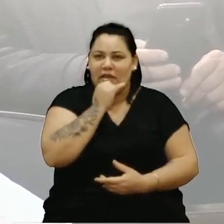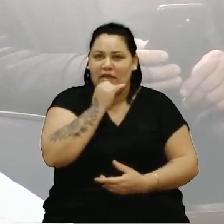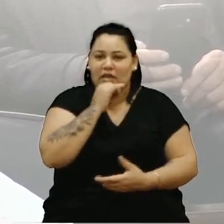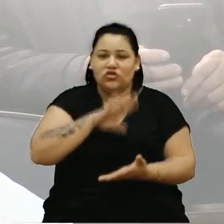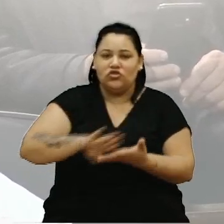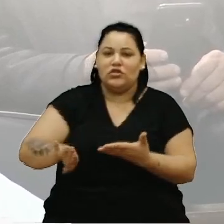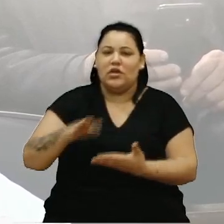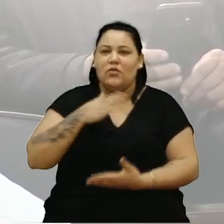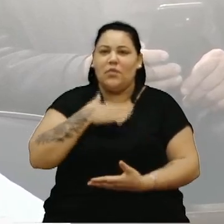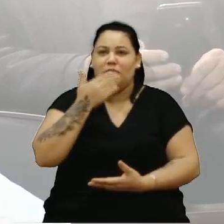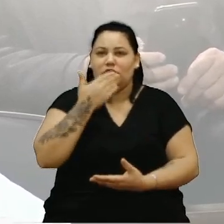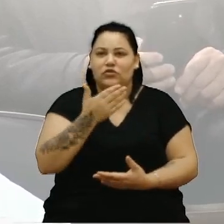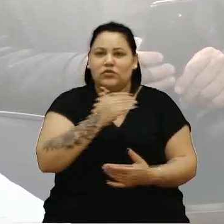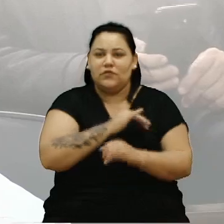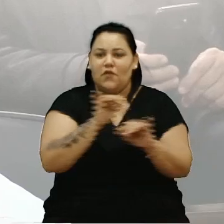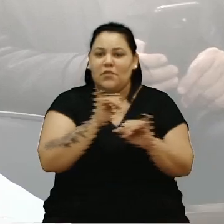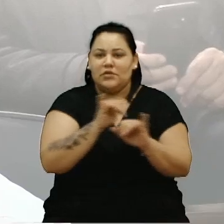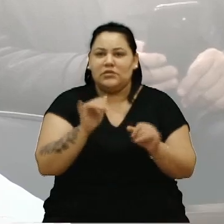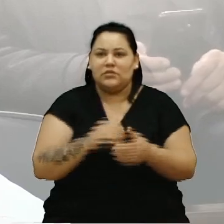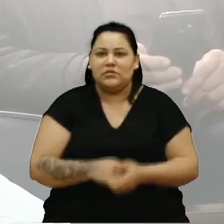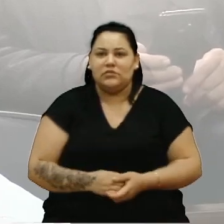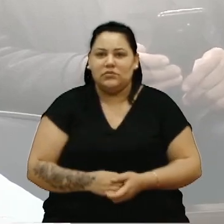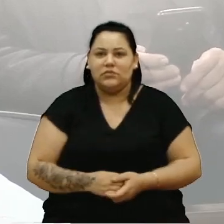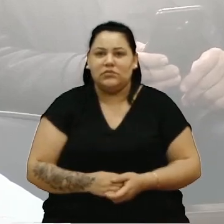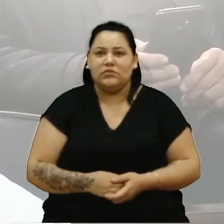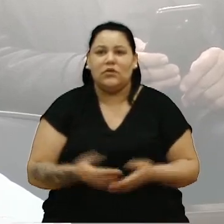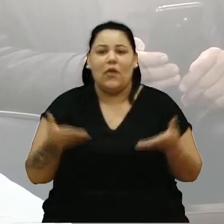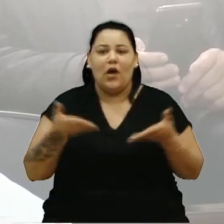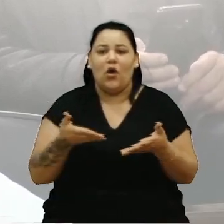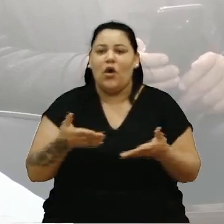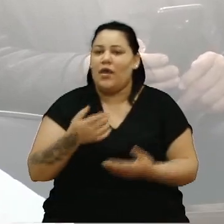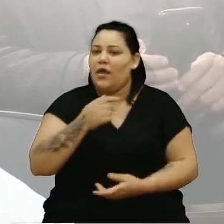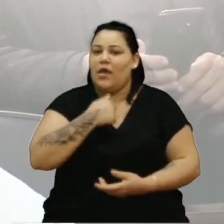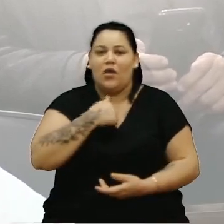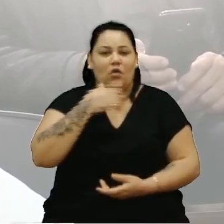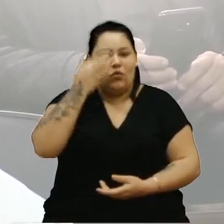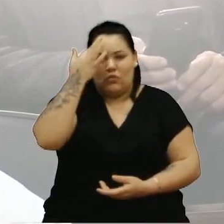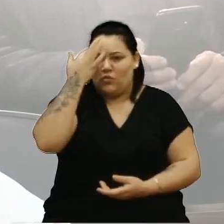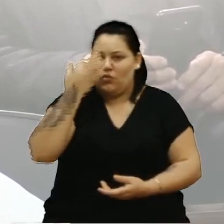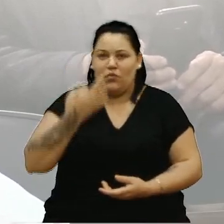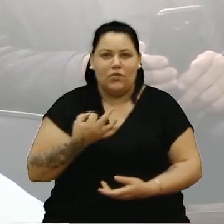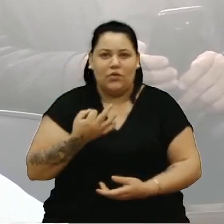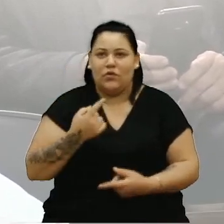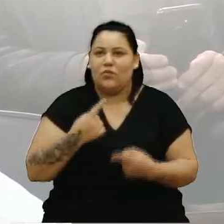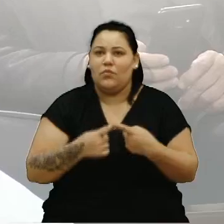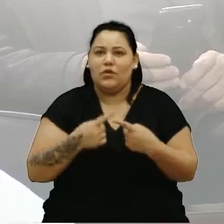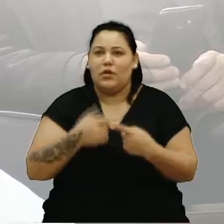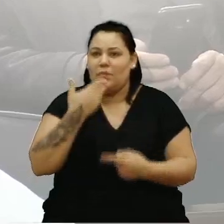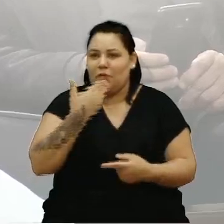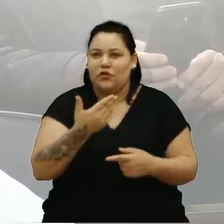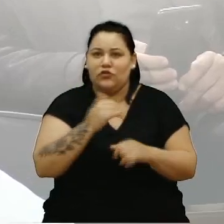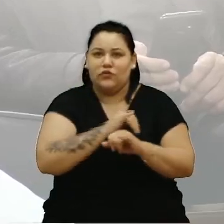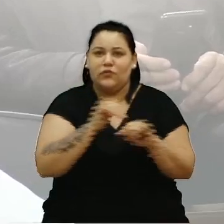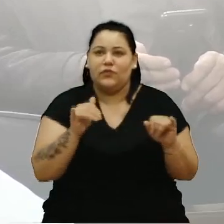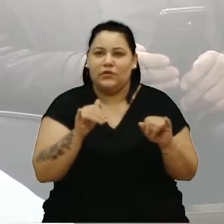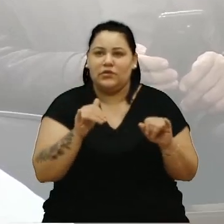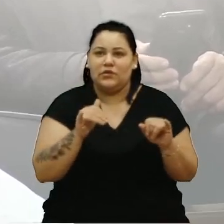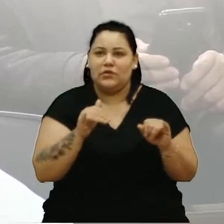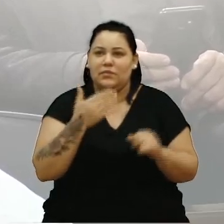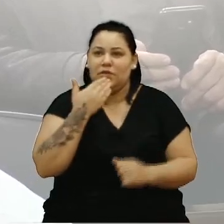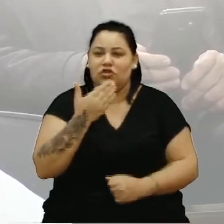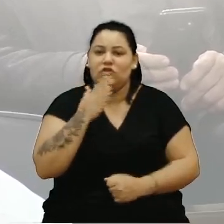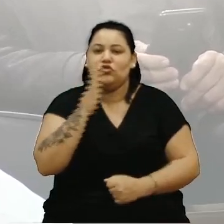tinha. Então agora eu não estou entendendo o porquê esse pedido de informações em regime de